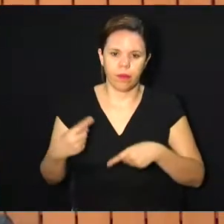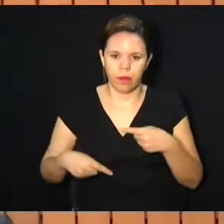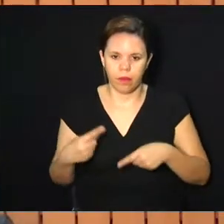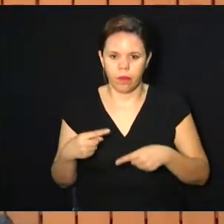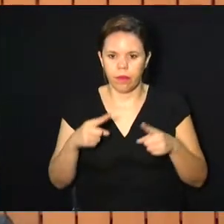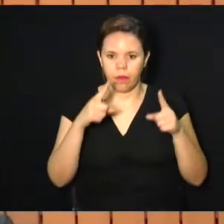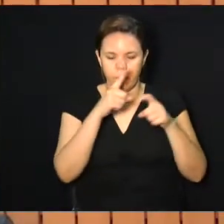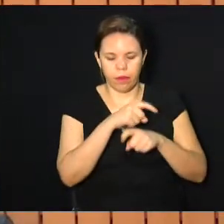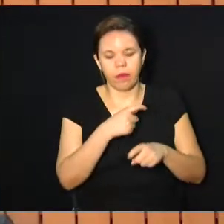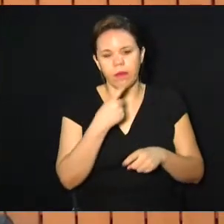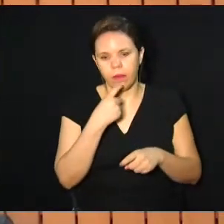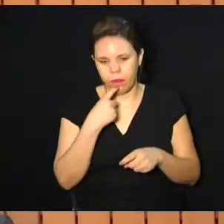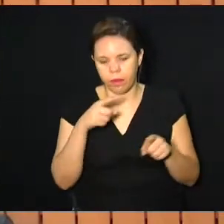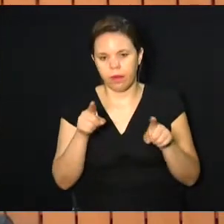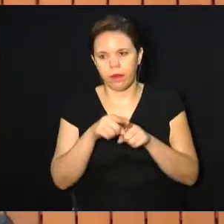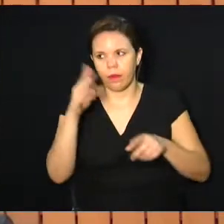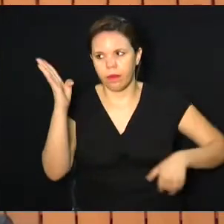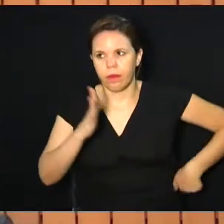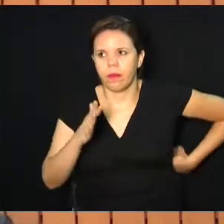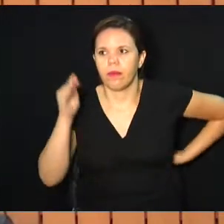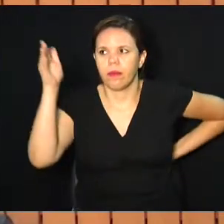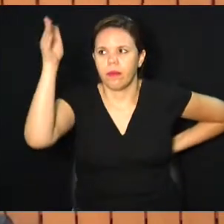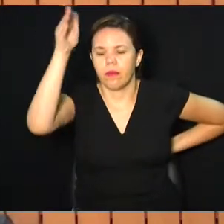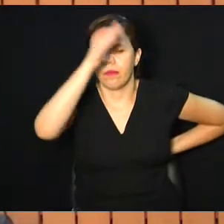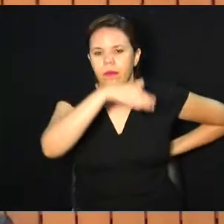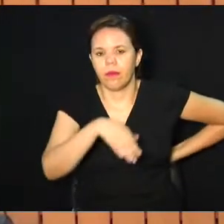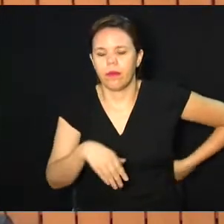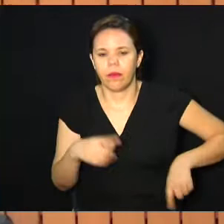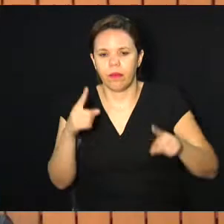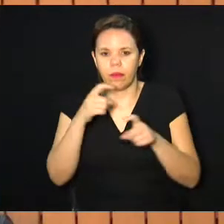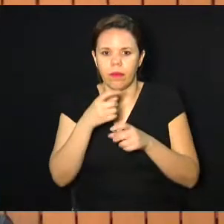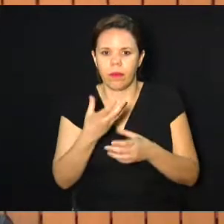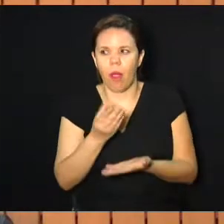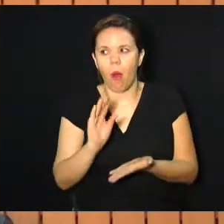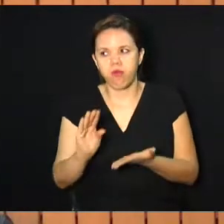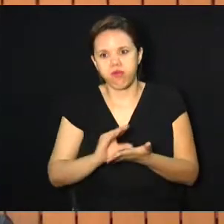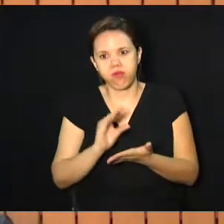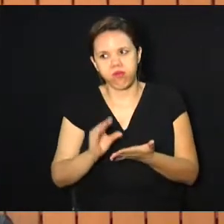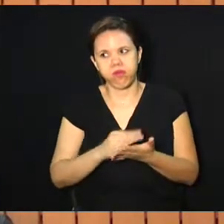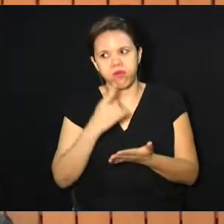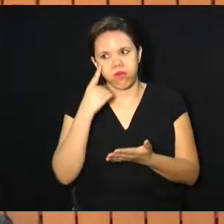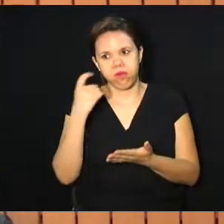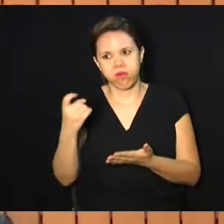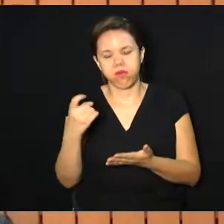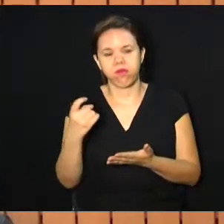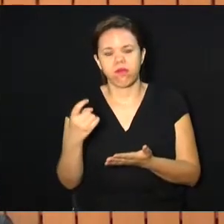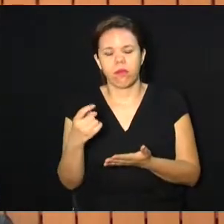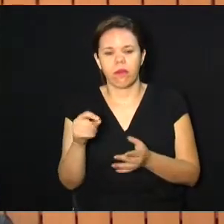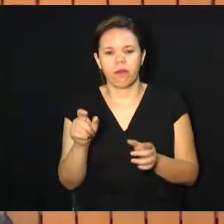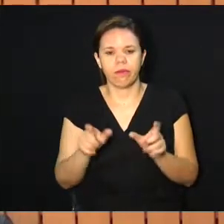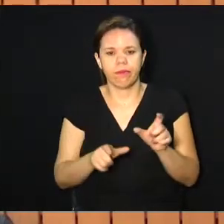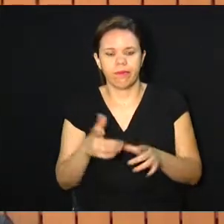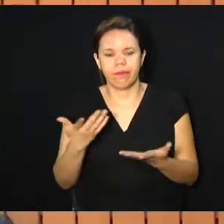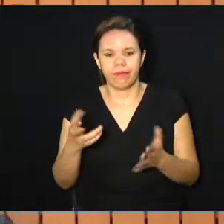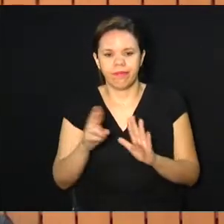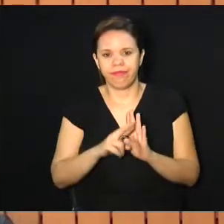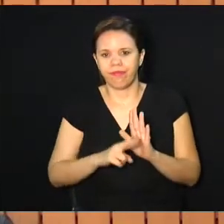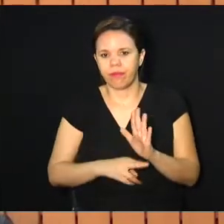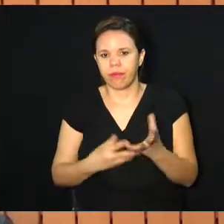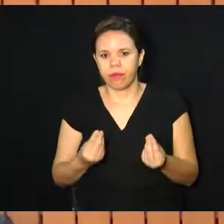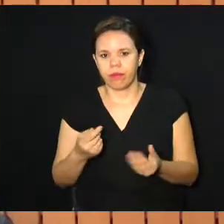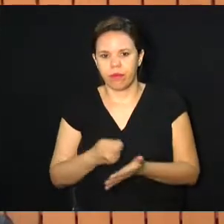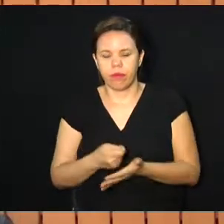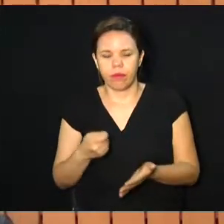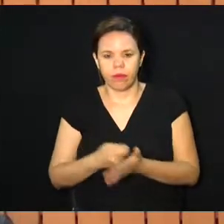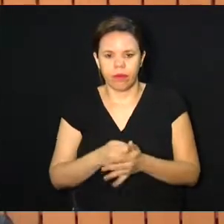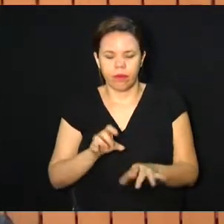só em Campinas, mas no Brasil. É um tema sempre muito difícil, envolve bastante dinheiro, bastante interesse, bastante regras, muita